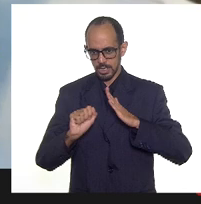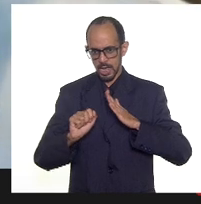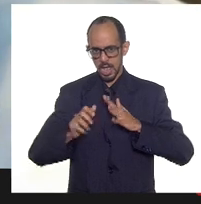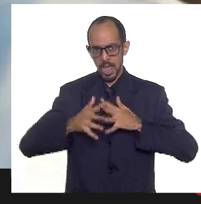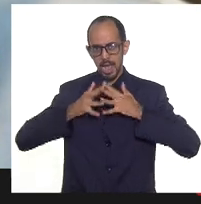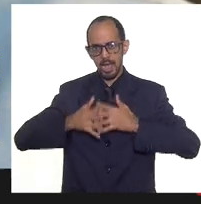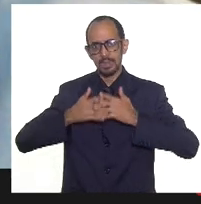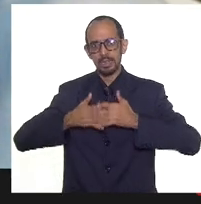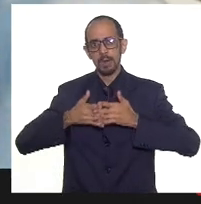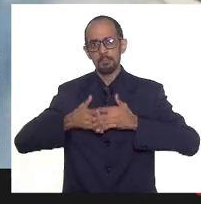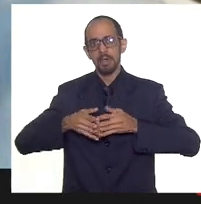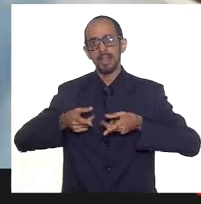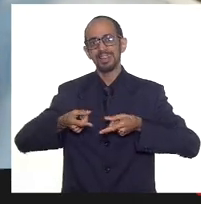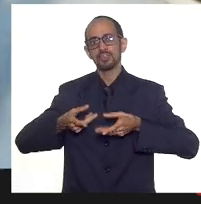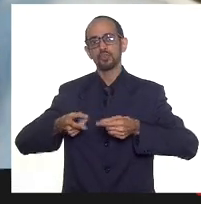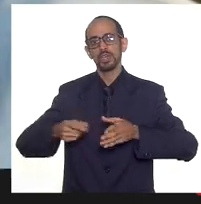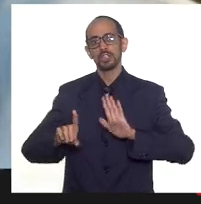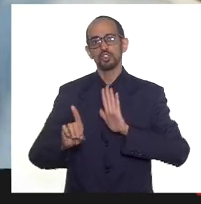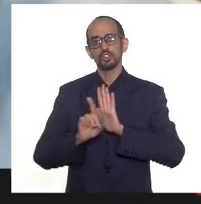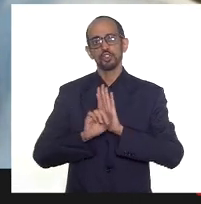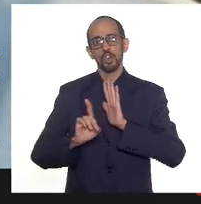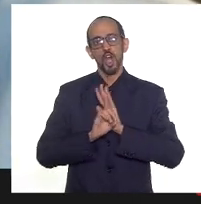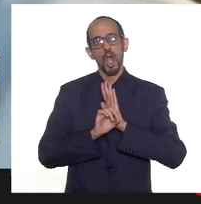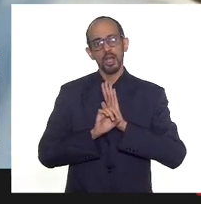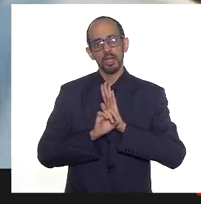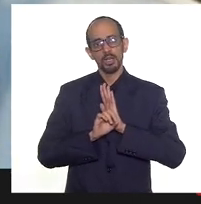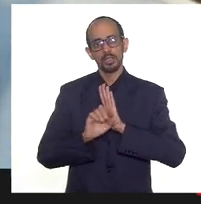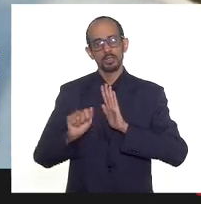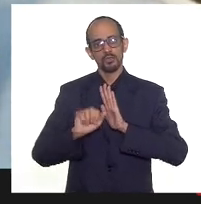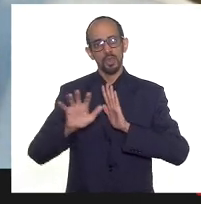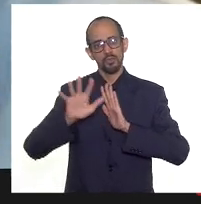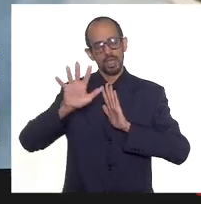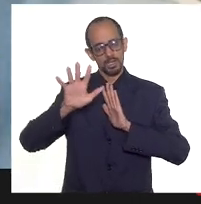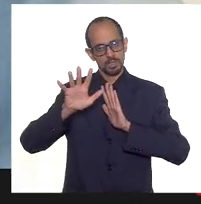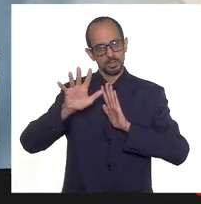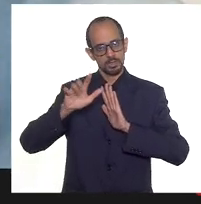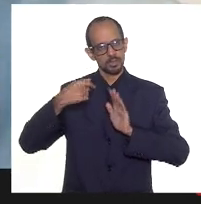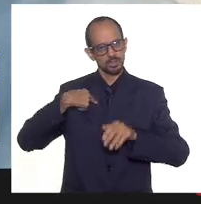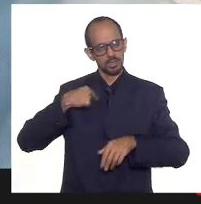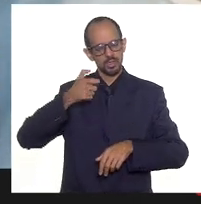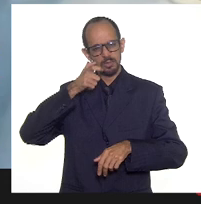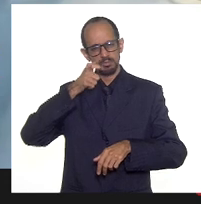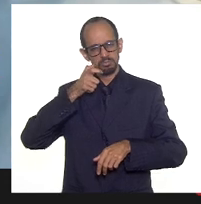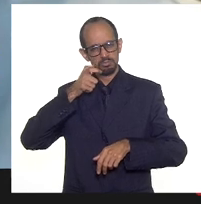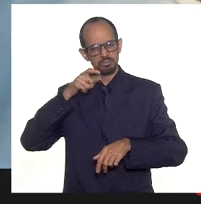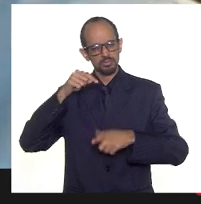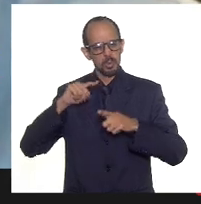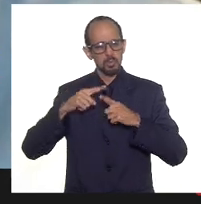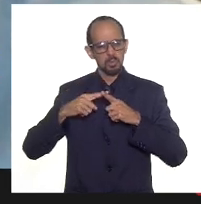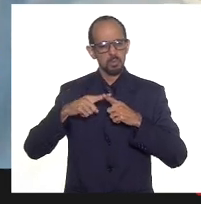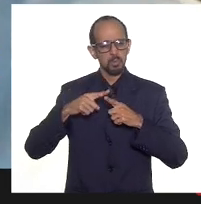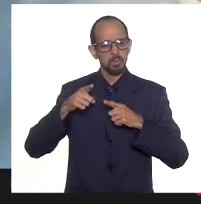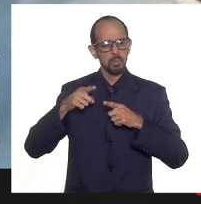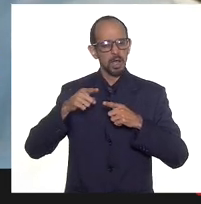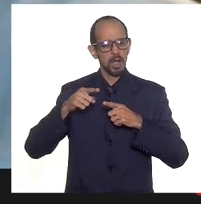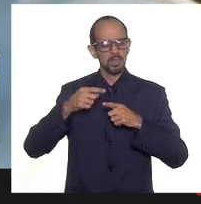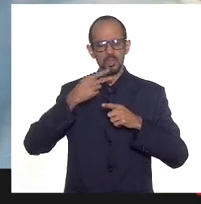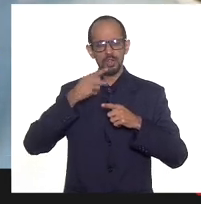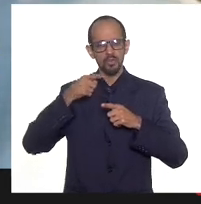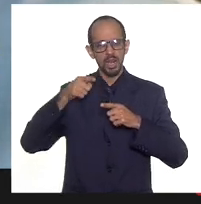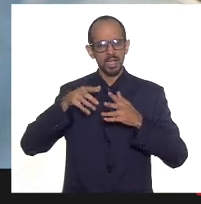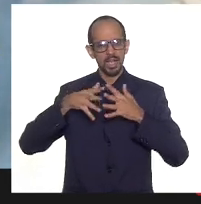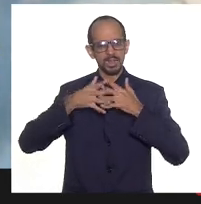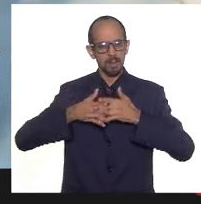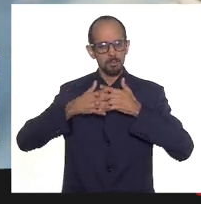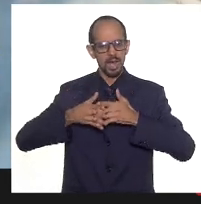os traficantes nos morros. Isso me chamou a atenção. Atrapalha exatamente... A senhora disse que atrapalha porque